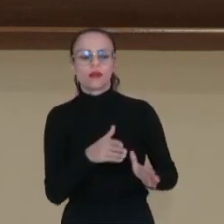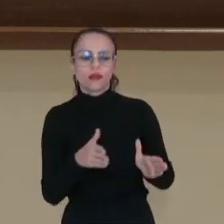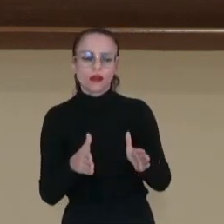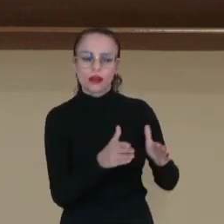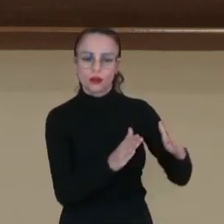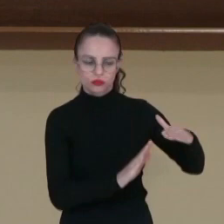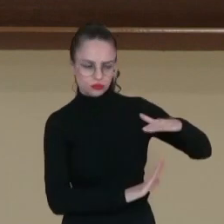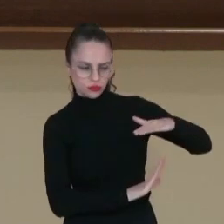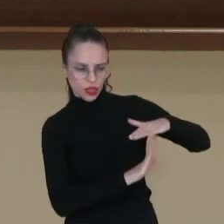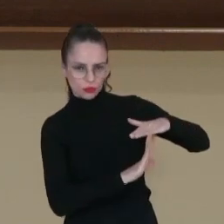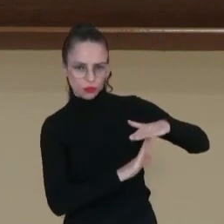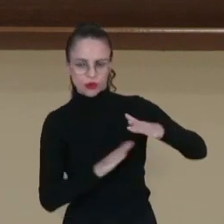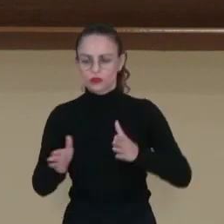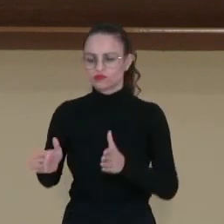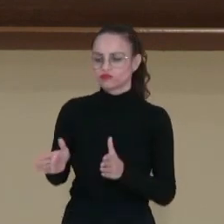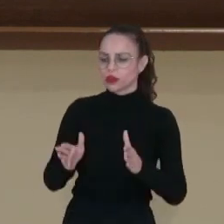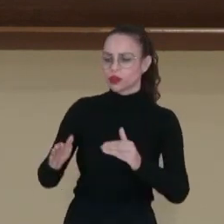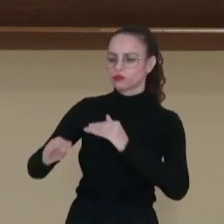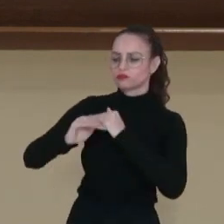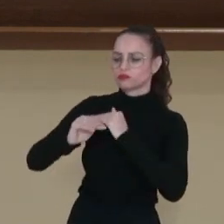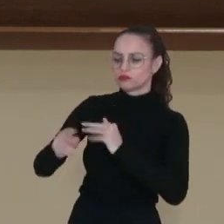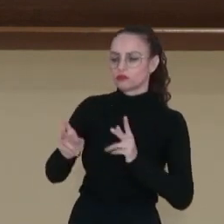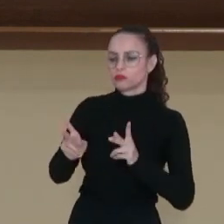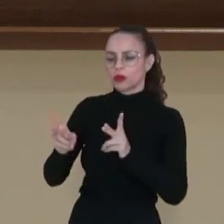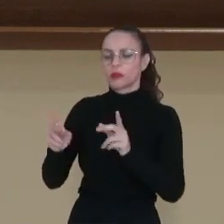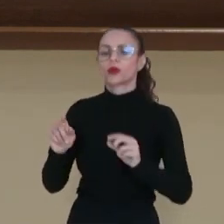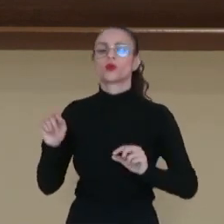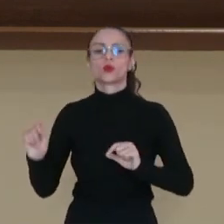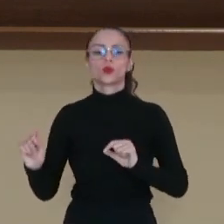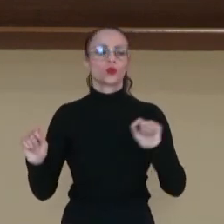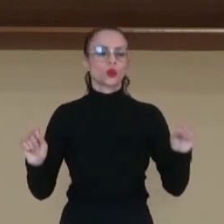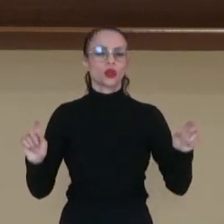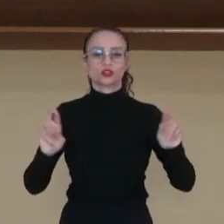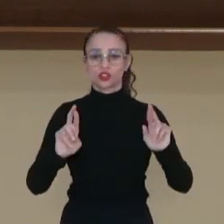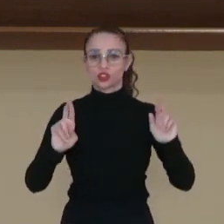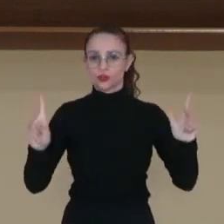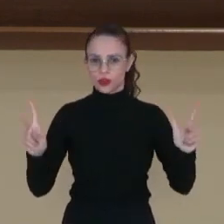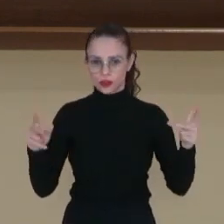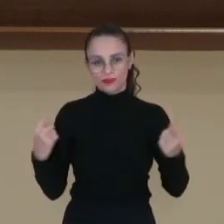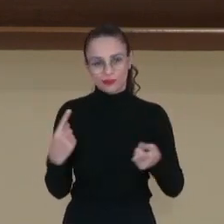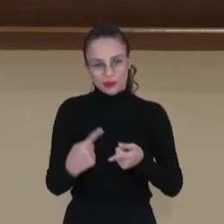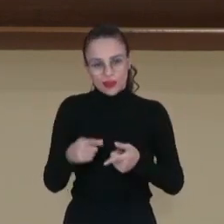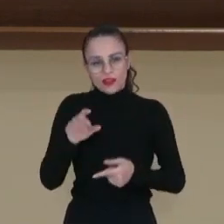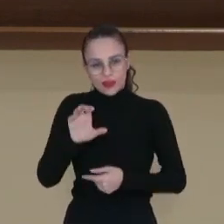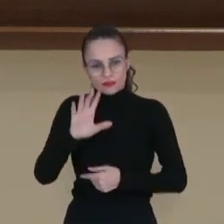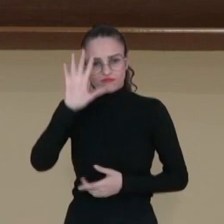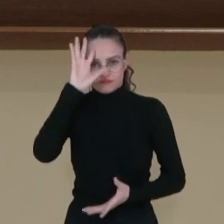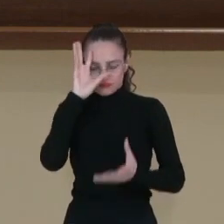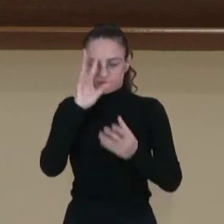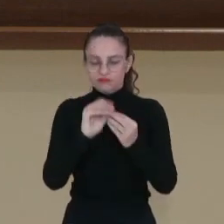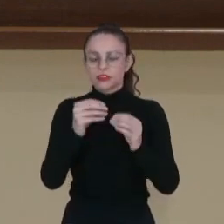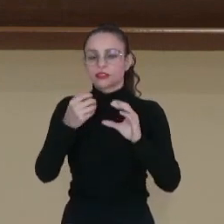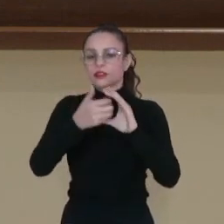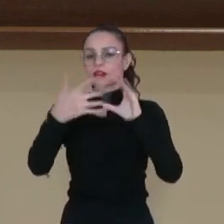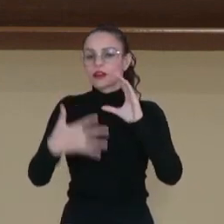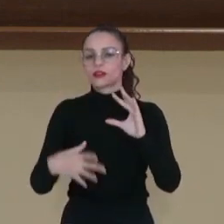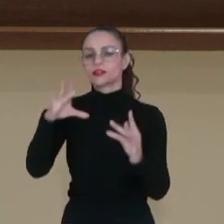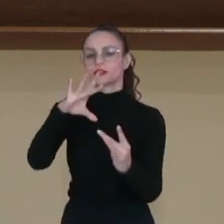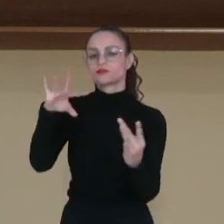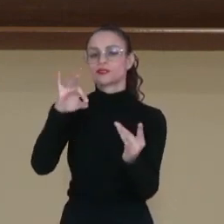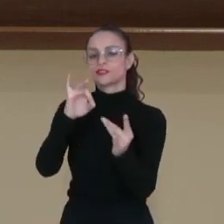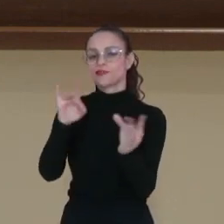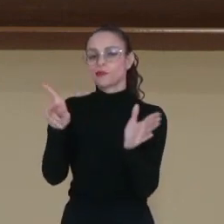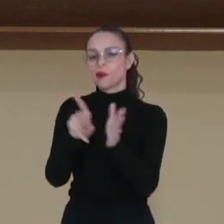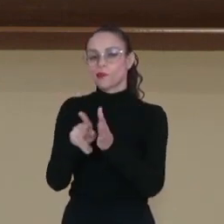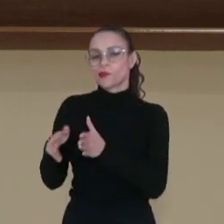um rio permanente, estabelecendo a diferença, porque assim a gente entende essas características específicas dos rios do